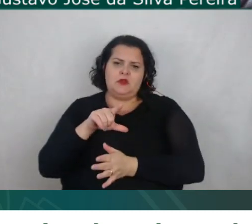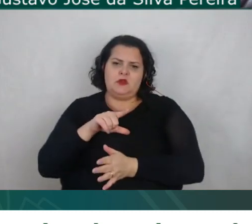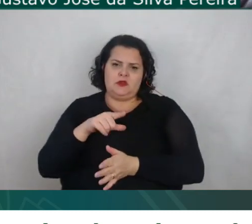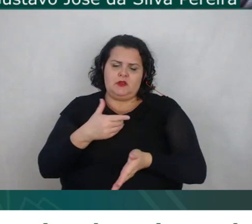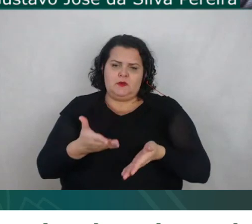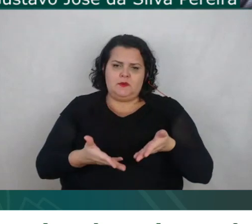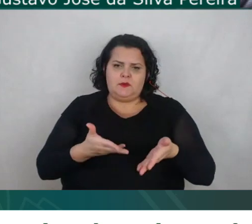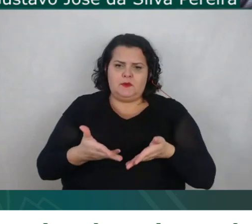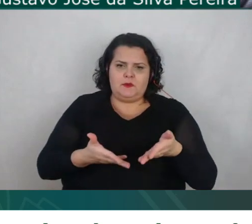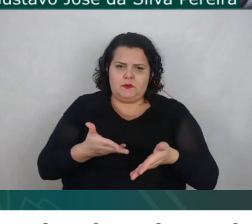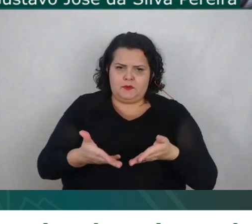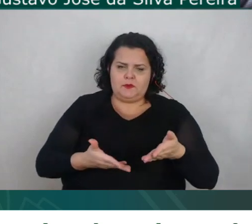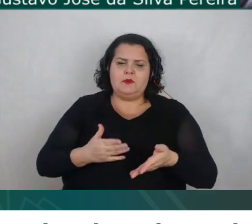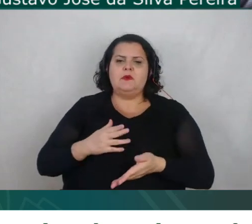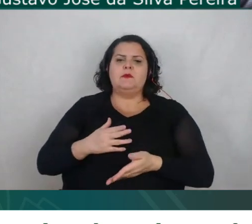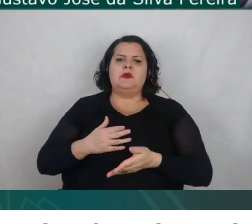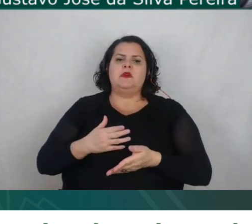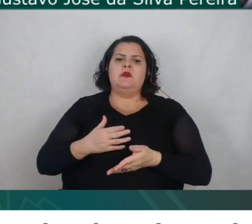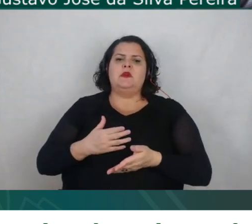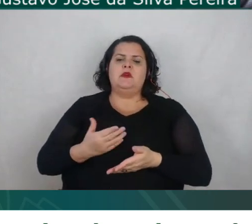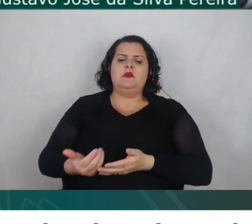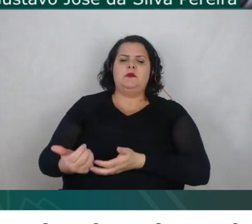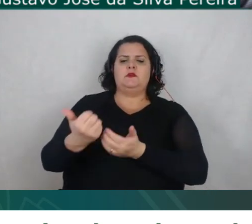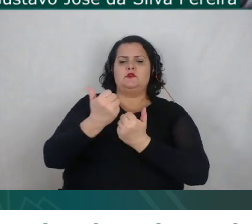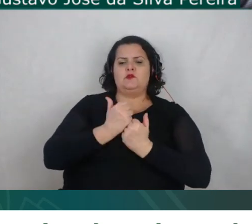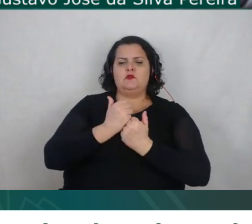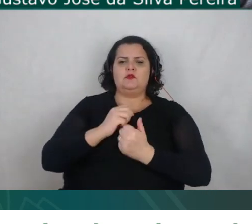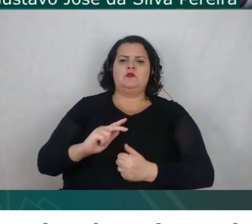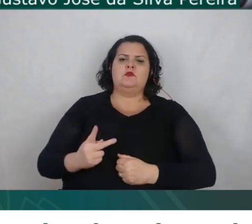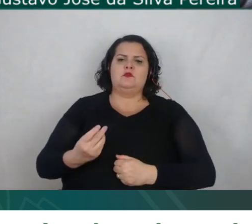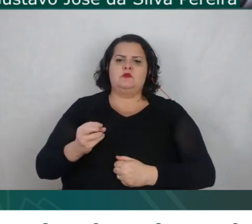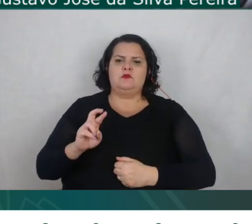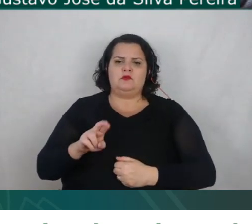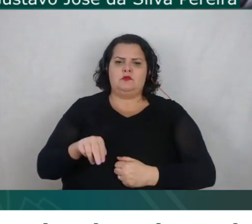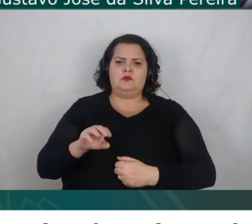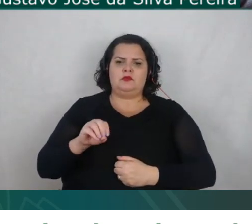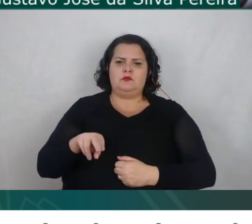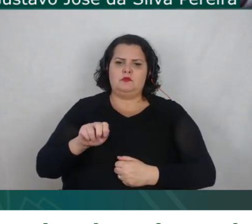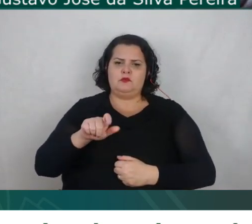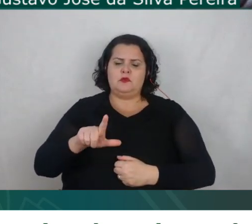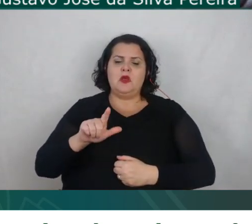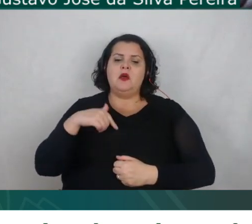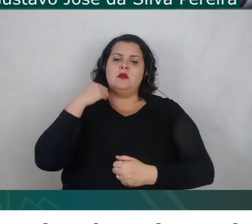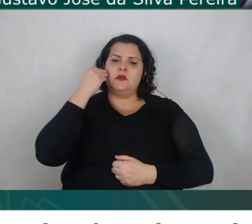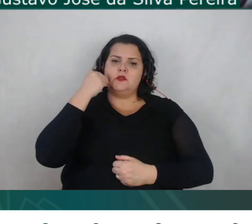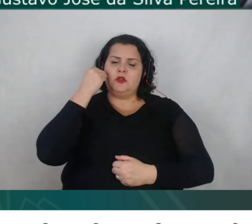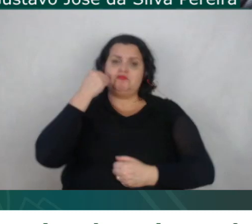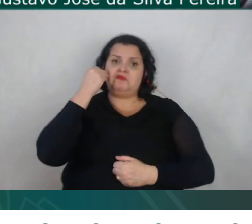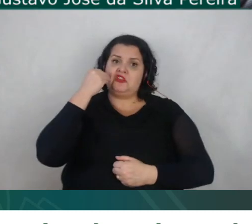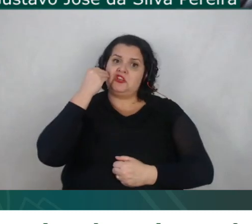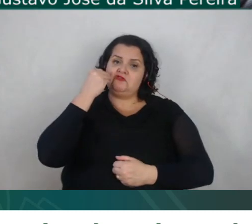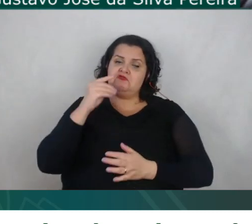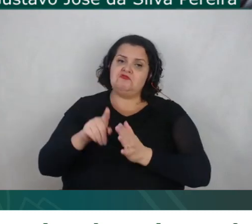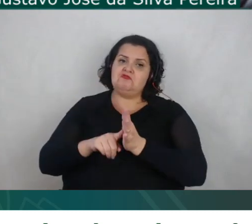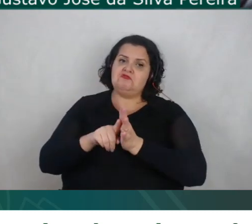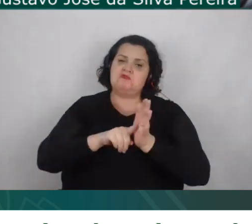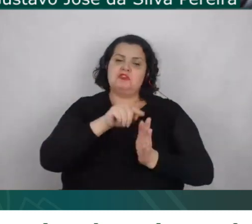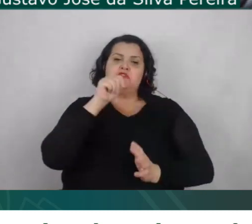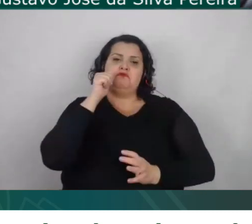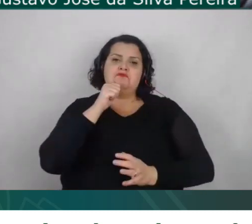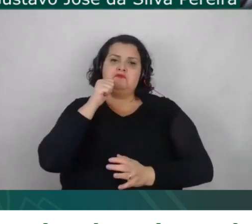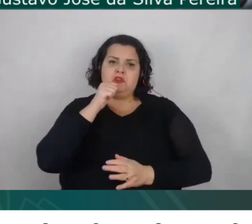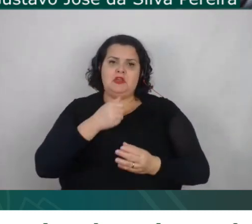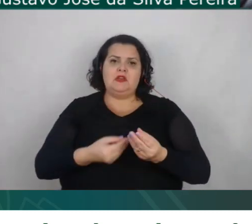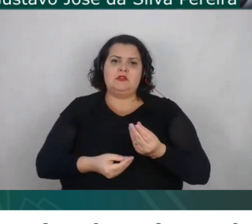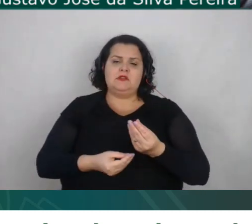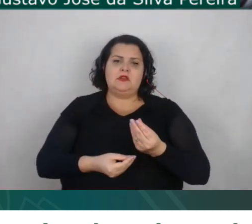reposição hormonal, eles estão tentando estabelecer uma correlação, né, entre mulheres que fazem a reposição hormonal e